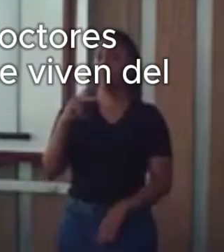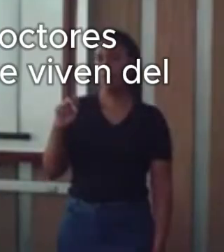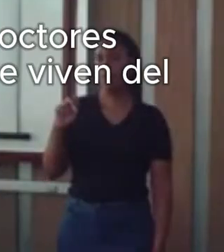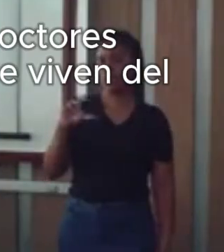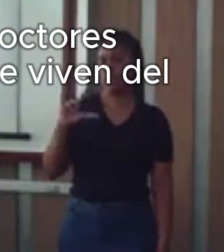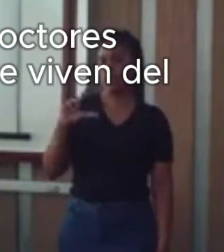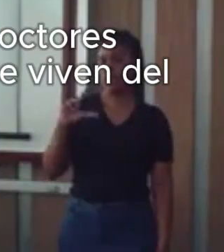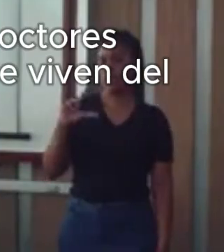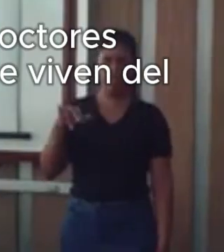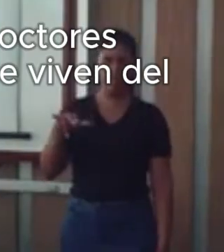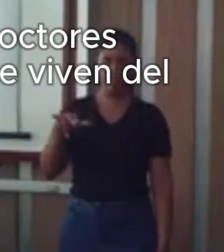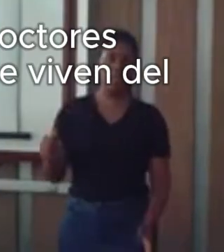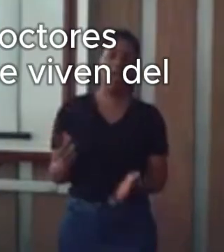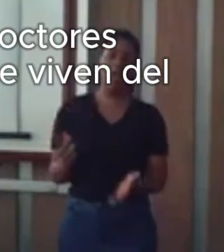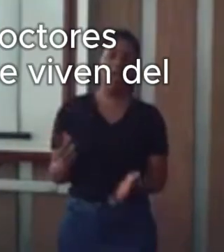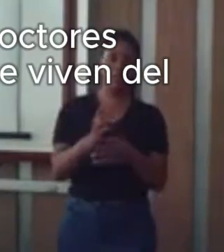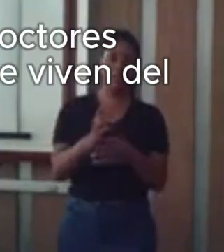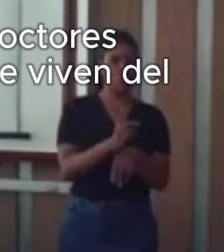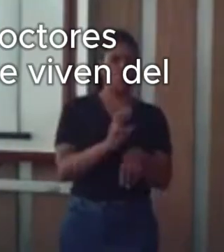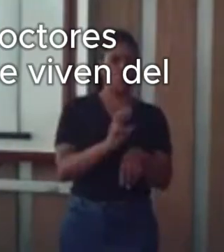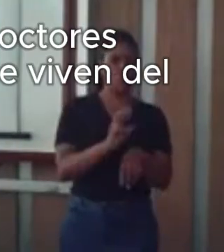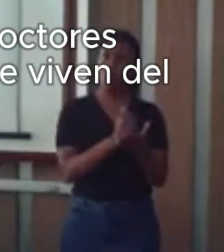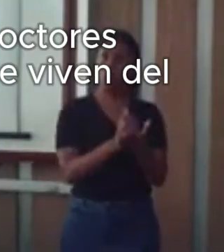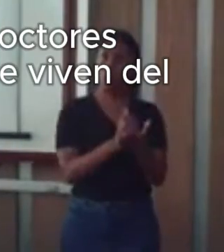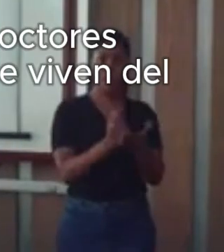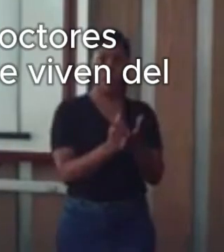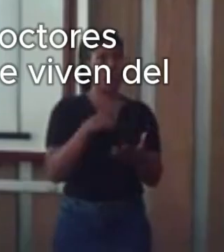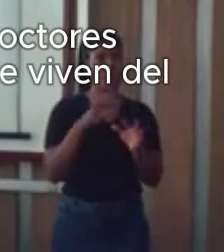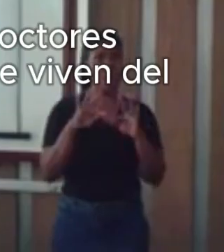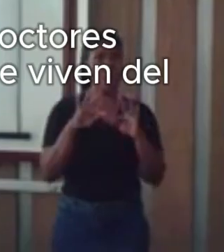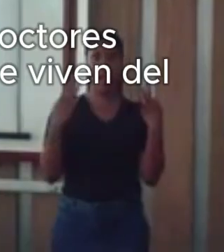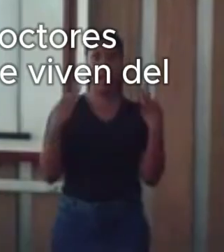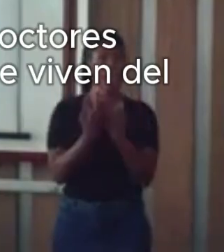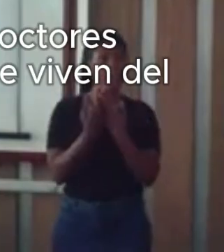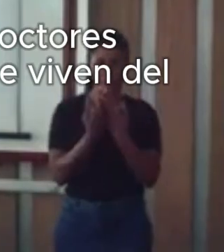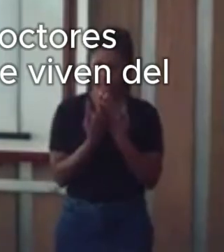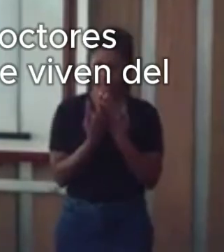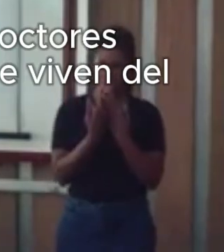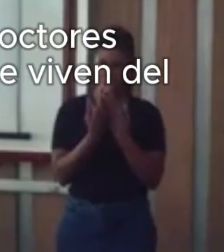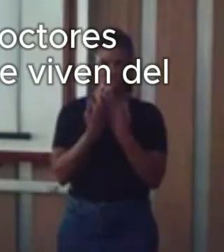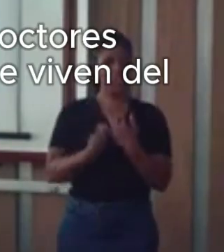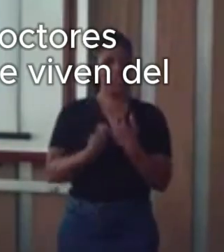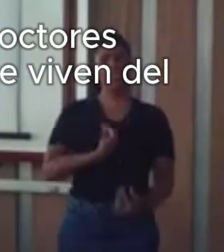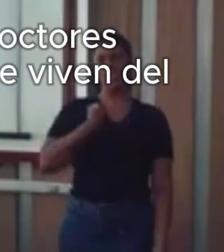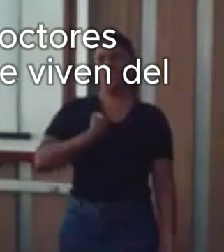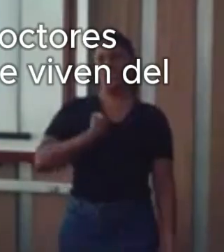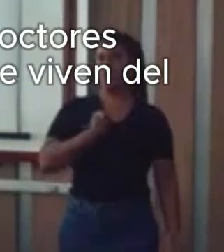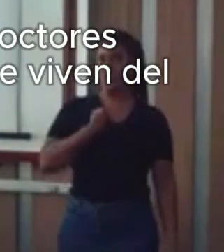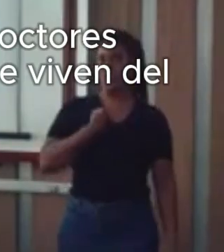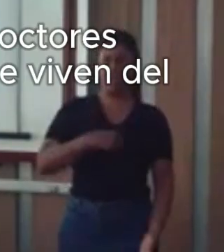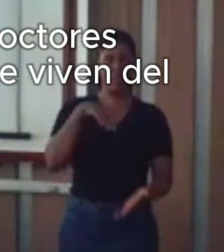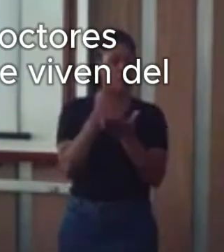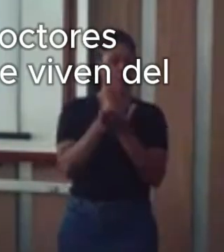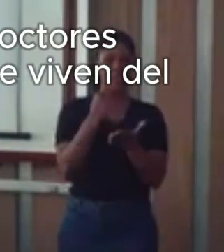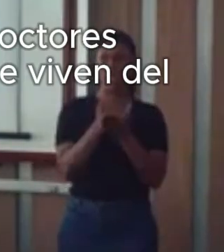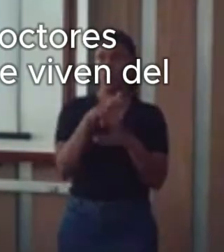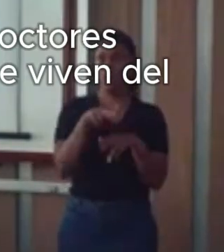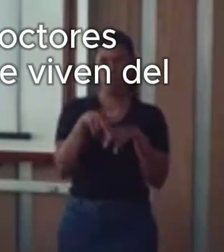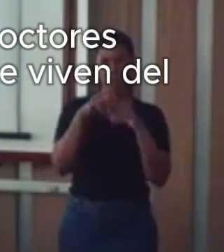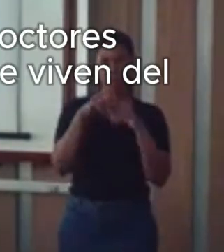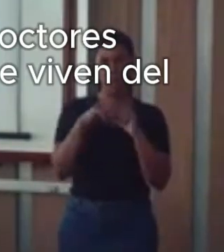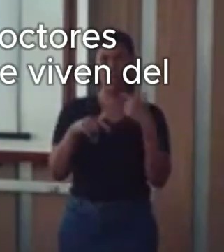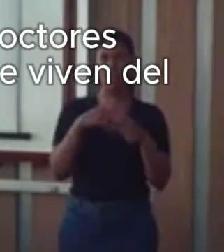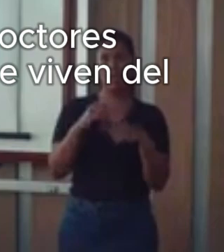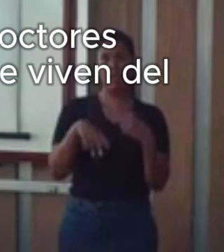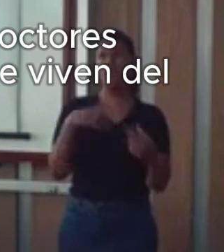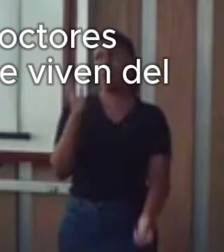doutores contratados, que é o meu maior orgulho, saber que tem famílias que vivem já contratados por conta de trabalhar com a laminina,